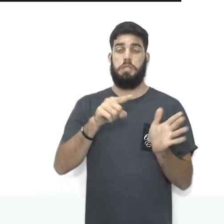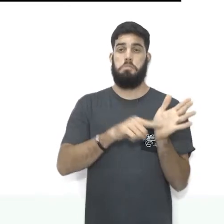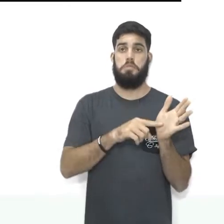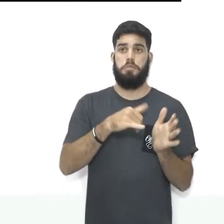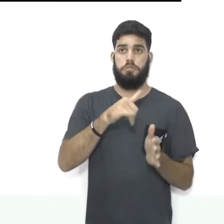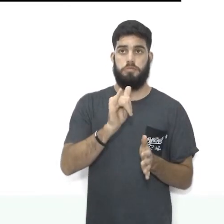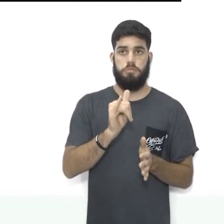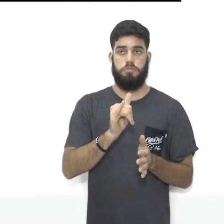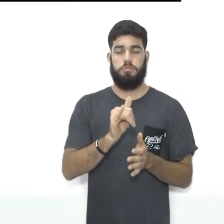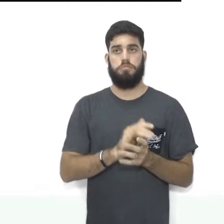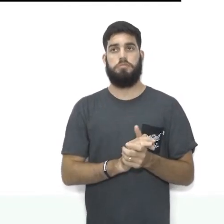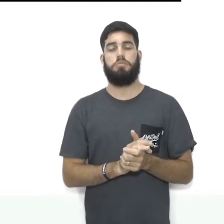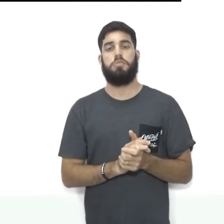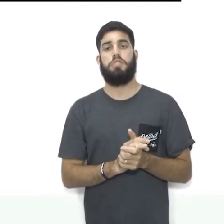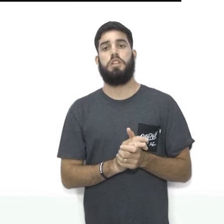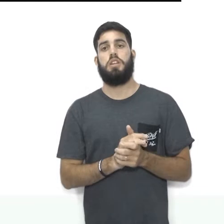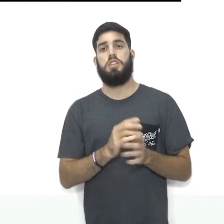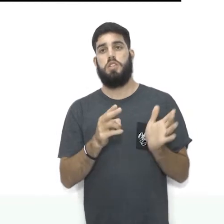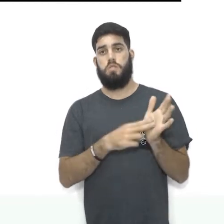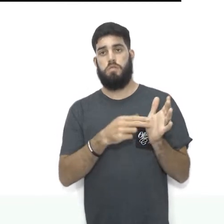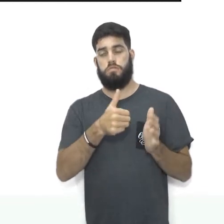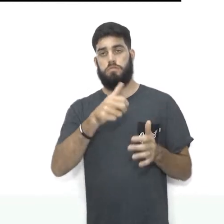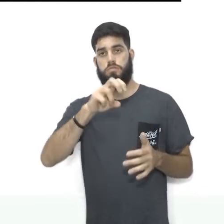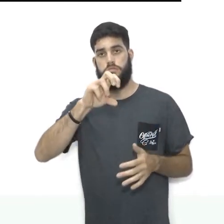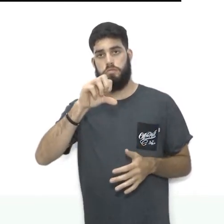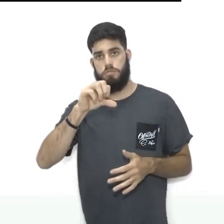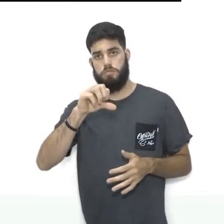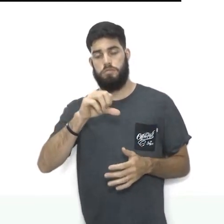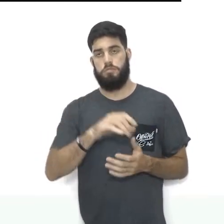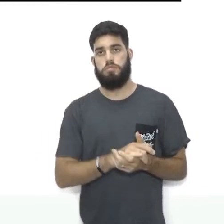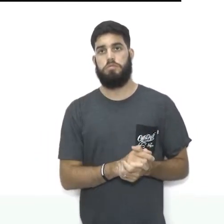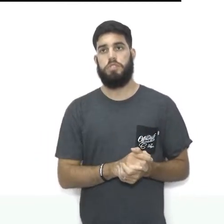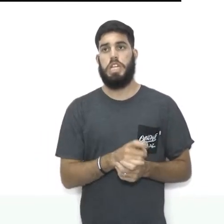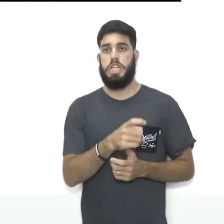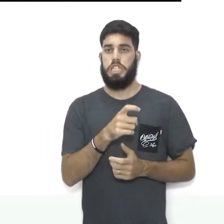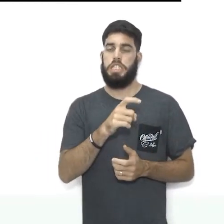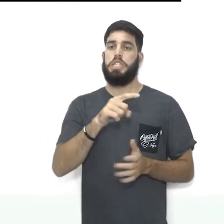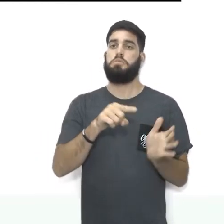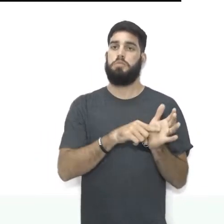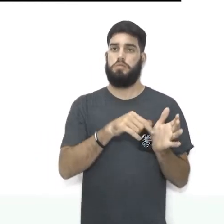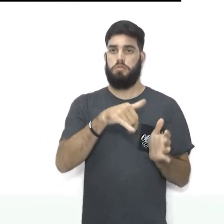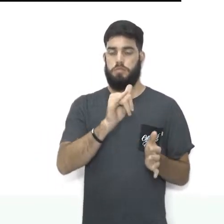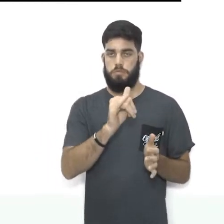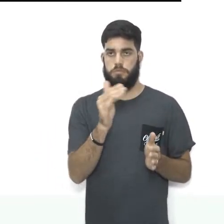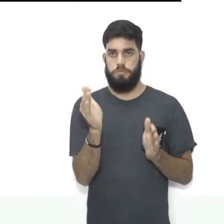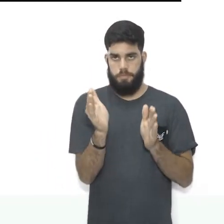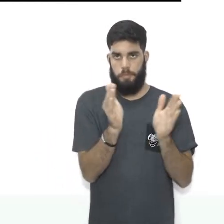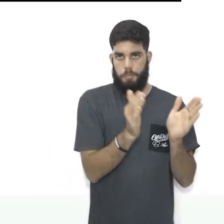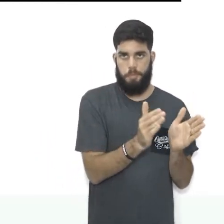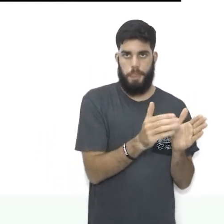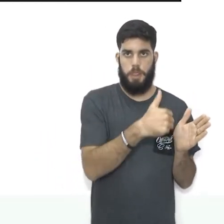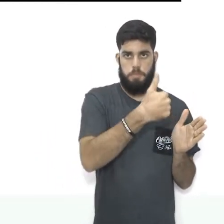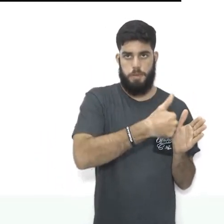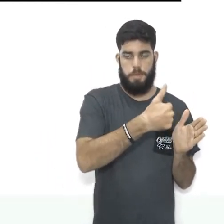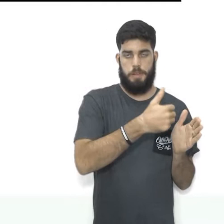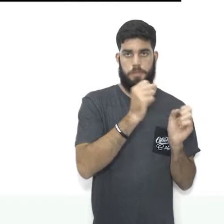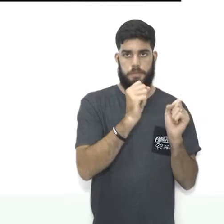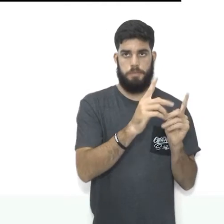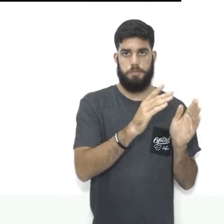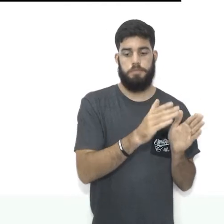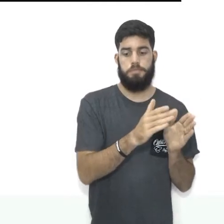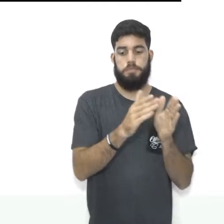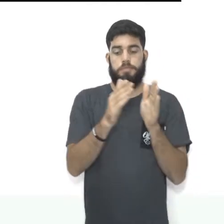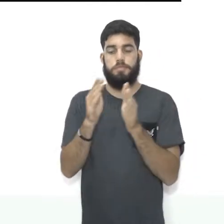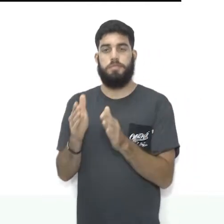a 159, eu tenho x menos y antes da igualdade, ele vai ser o meu primeiro membro. Após